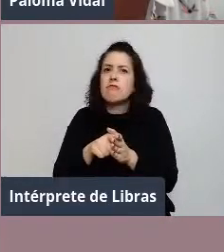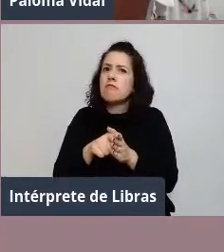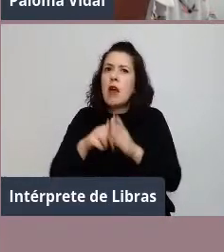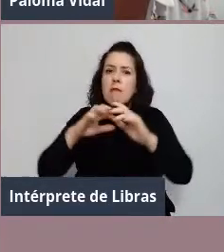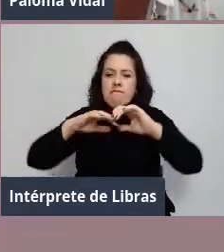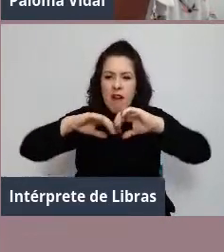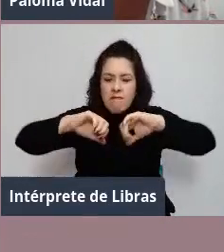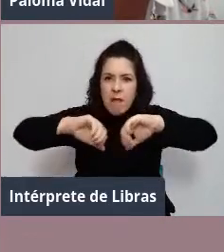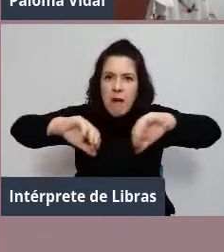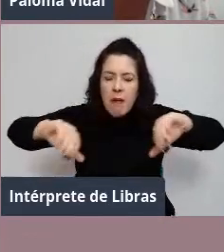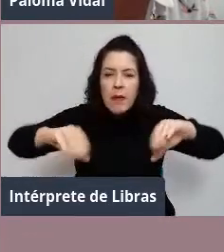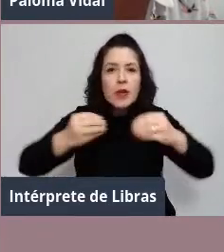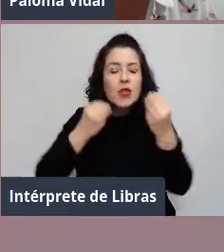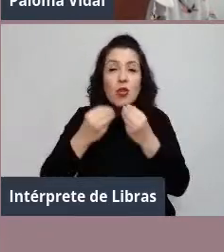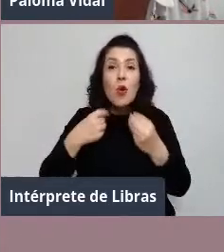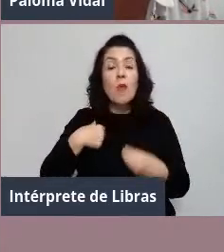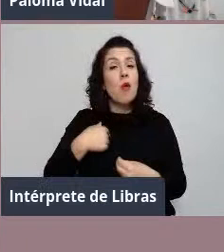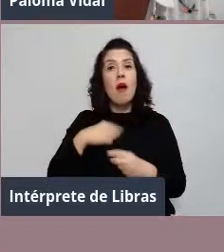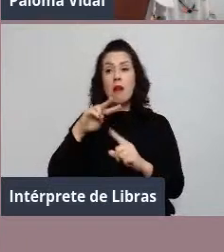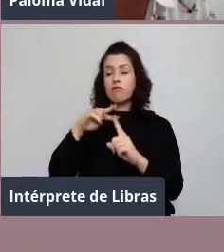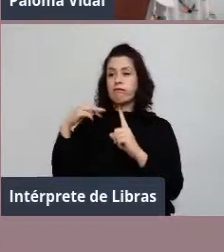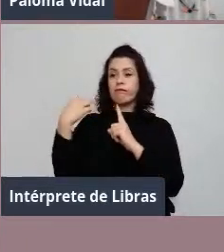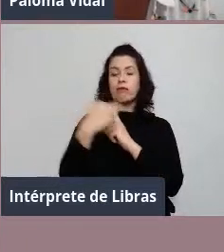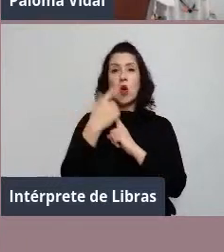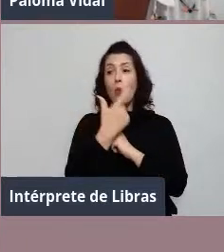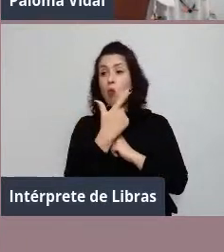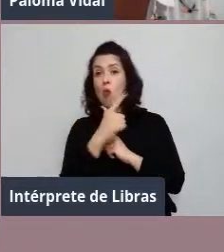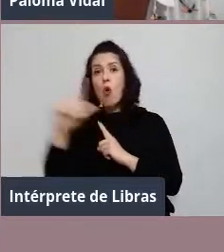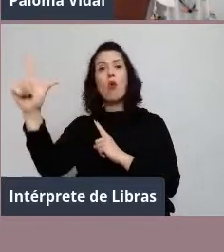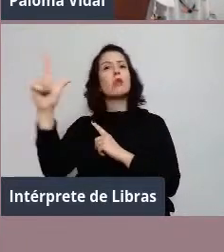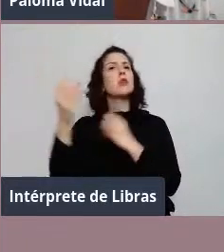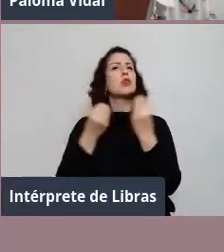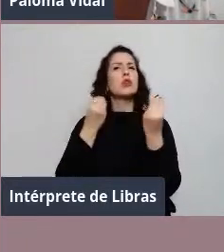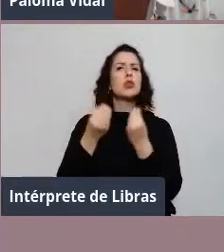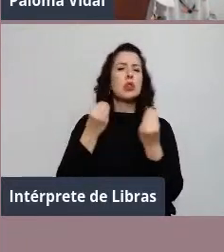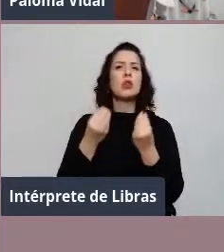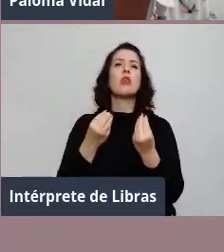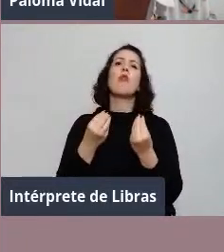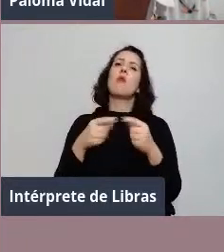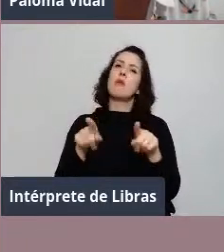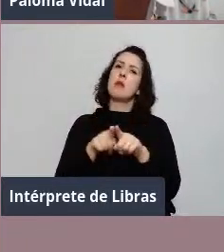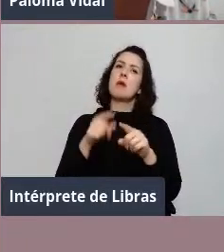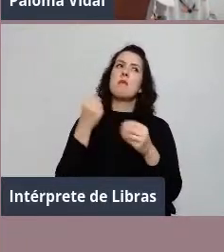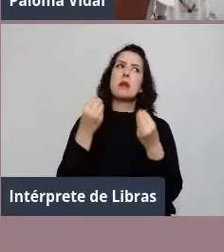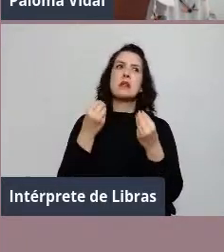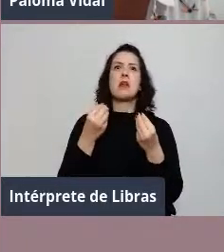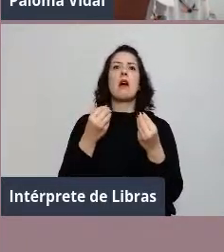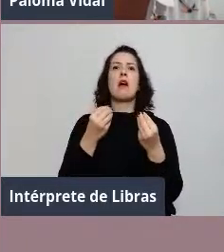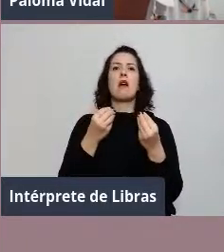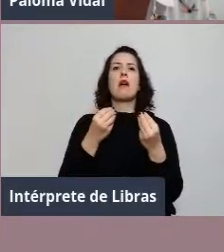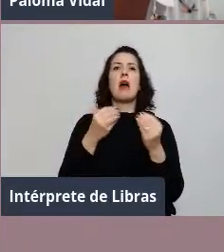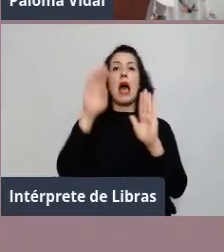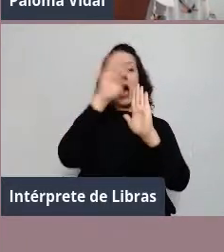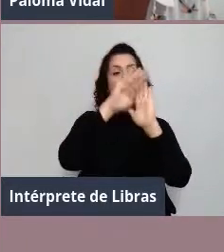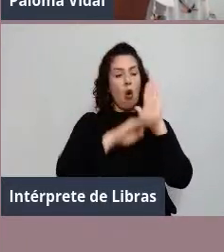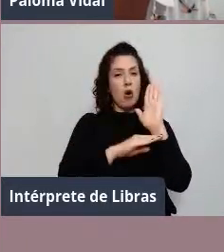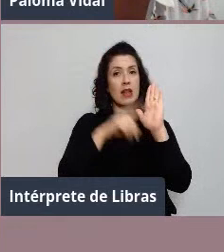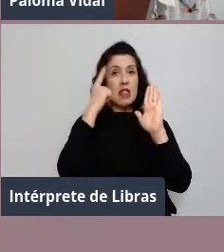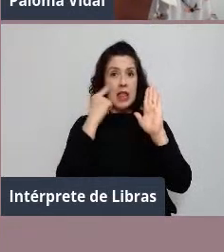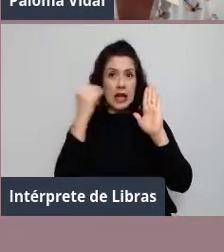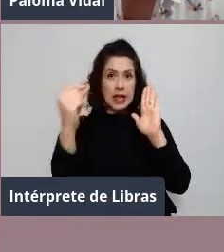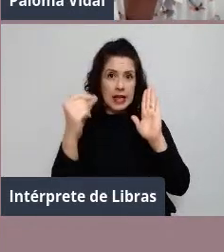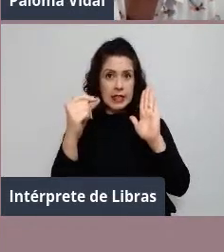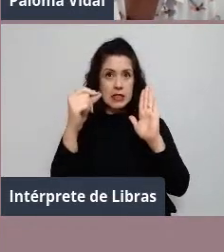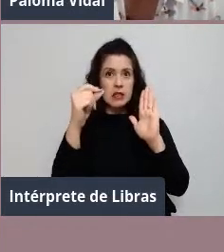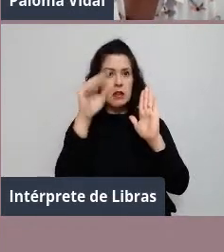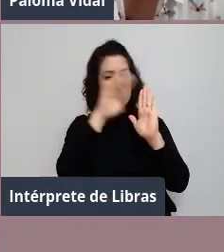ler a própria ordenação que a Clarice havia feito, né? Finalmente, ela